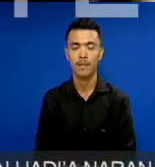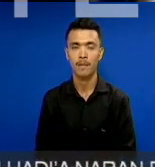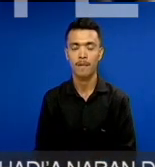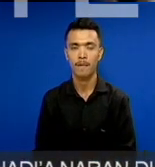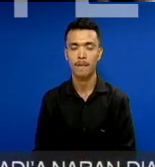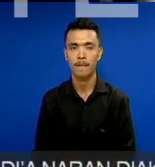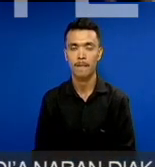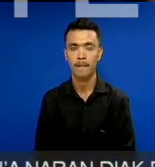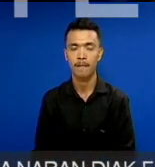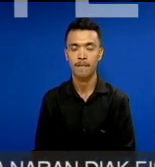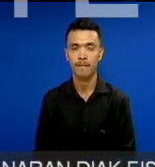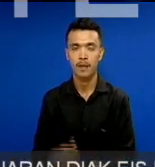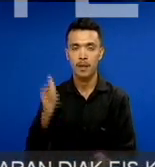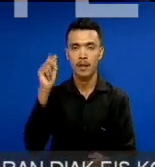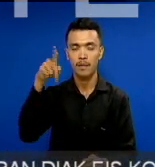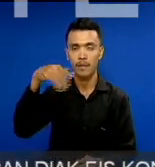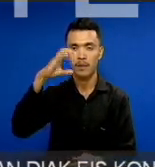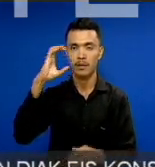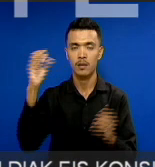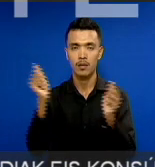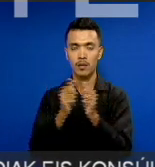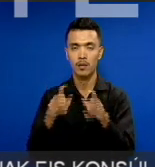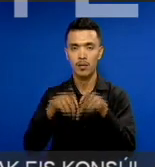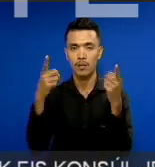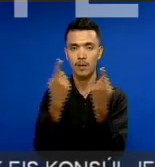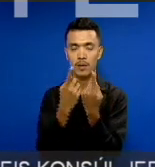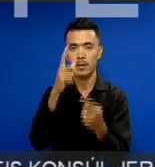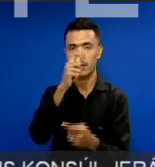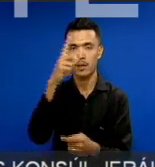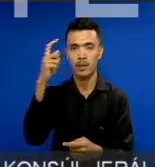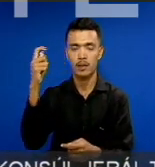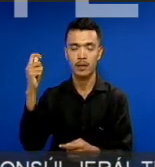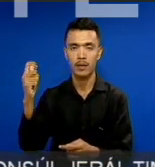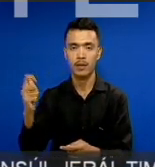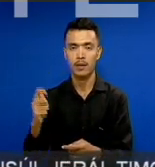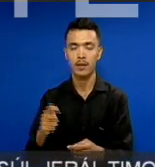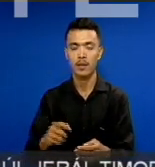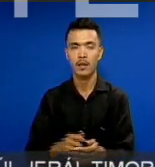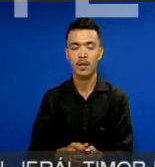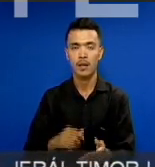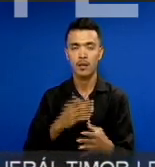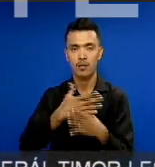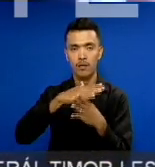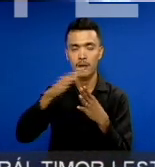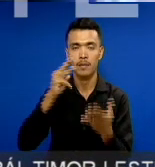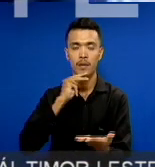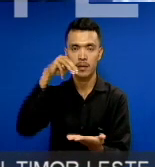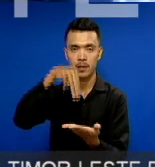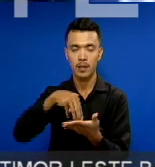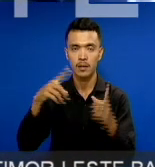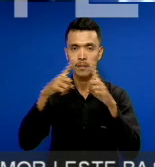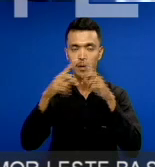Protocolo patrocínio entre Autoridade de Proteção Civil e empresa Telecomunicação Timor Telecom, né? Atu envia mensagem para cliente sira e